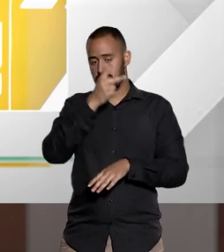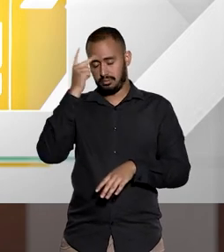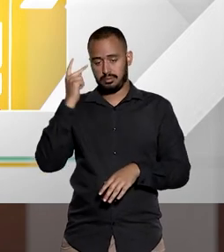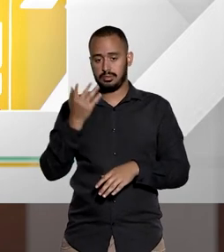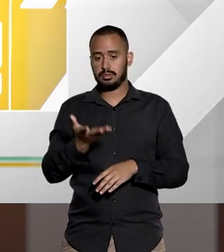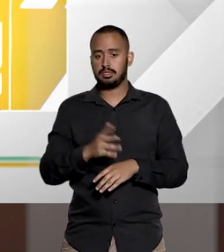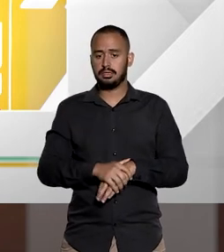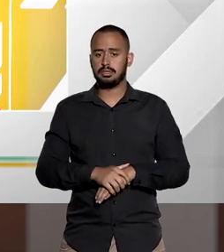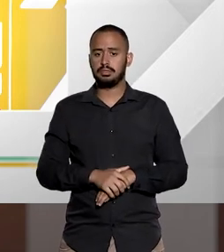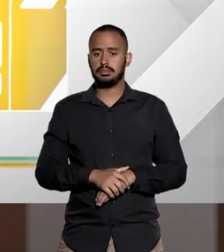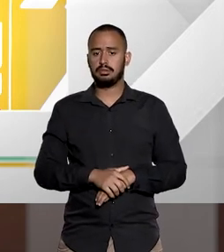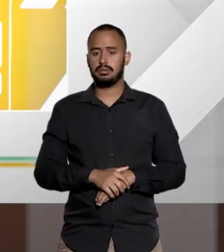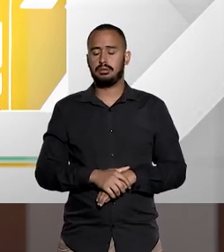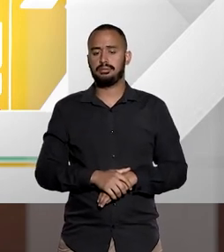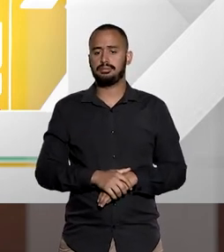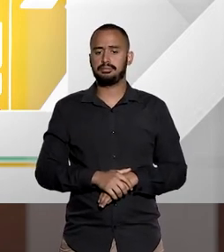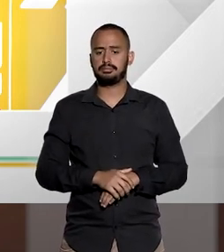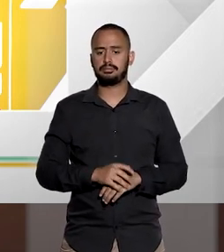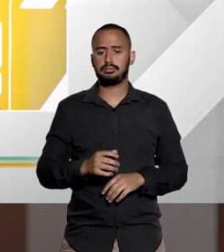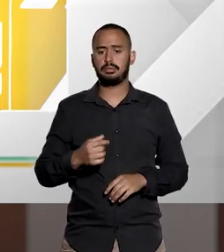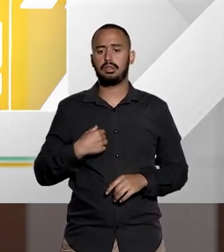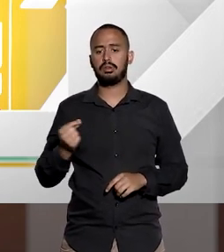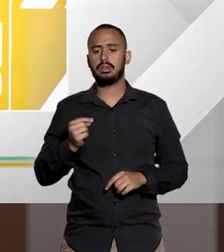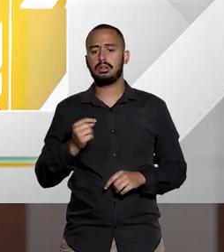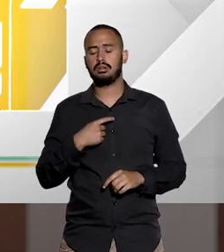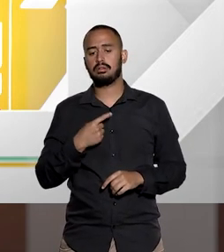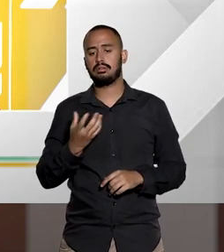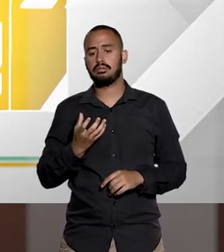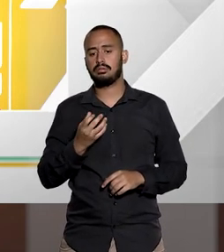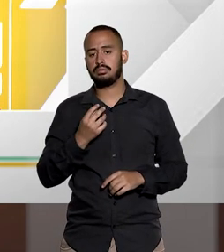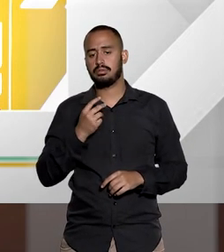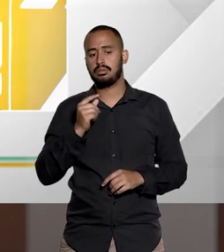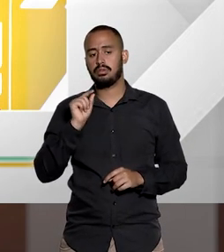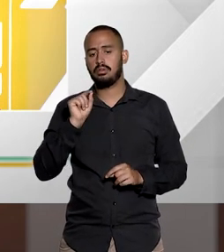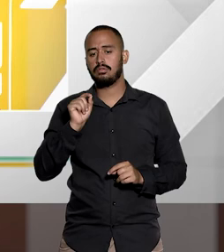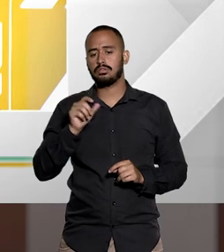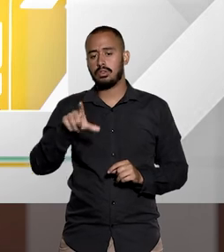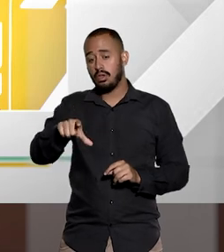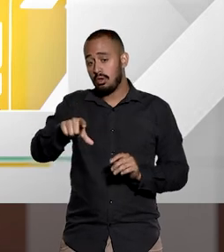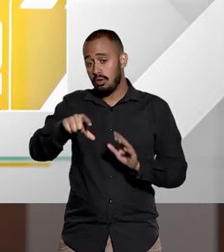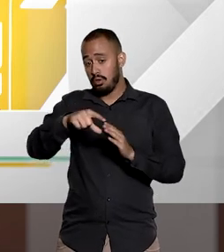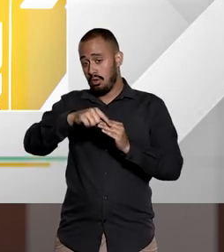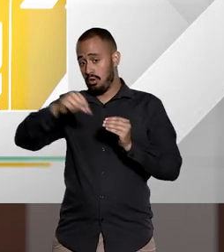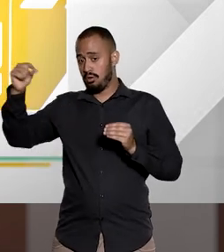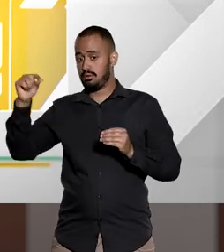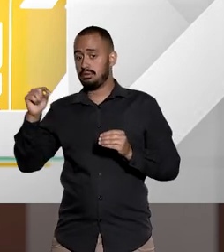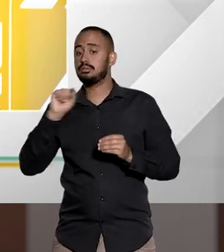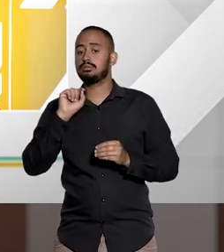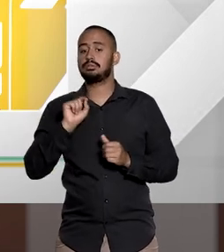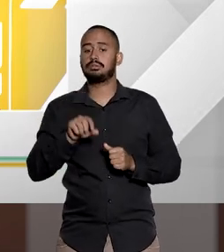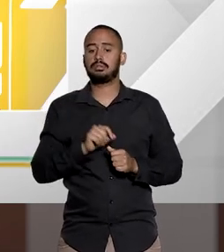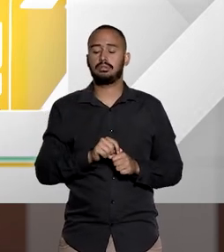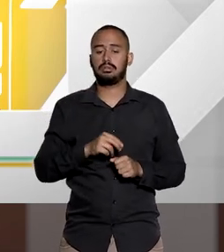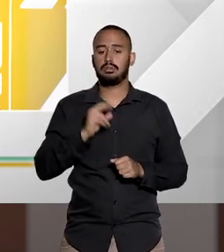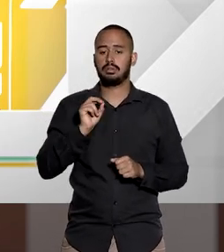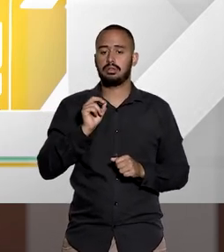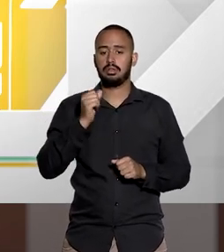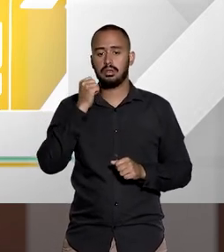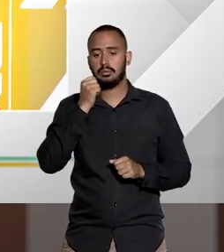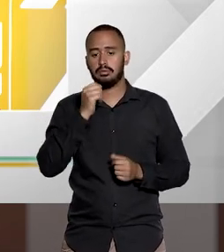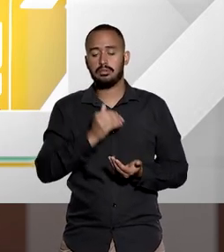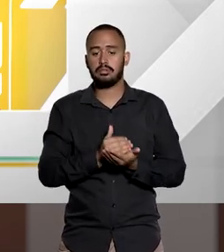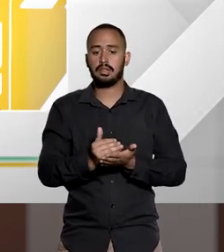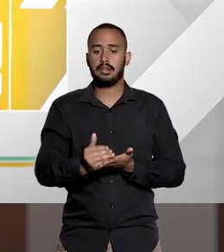Pietro? Aqui, eu até queria fazer aqui uma observação inicial, que a Irene respondeu